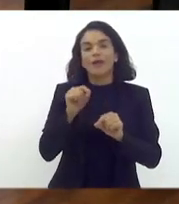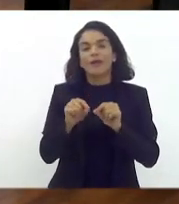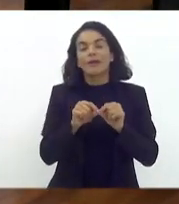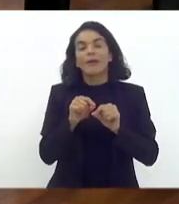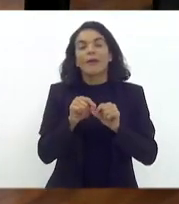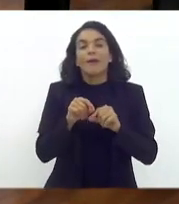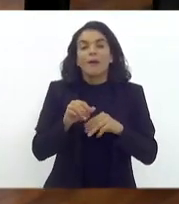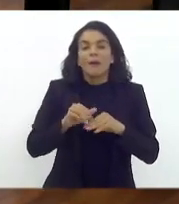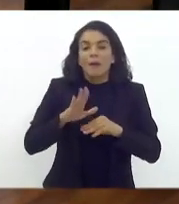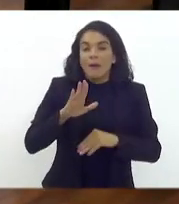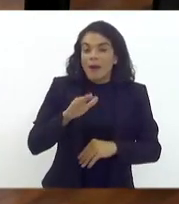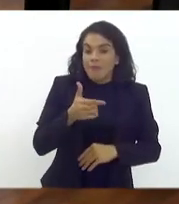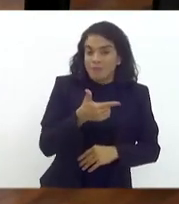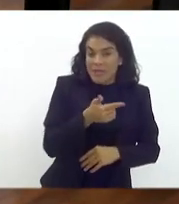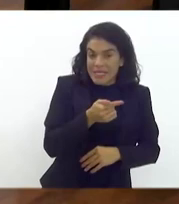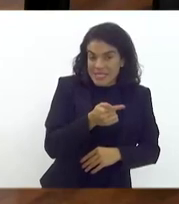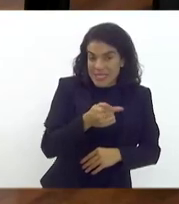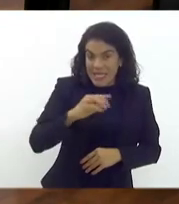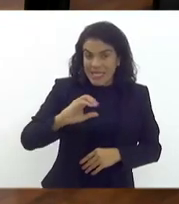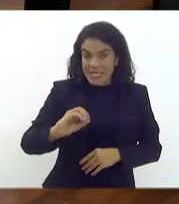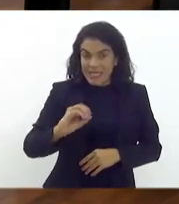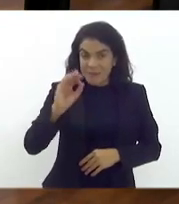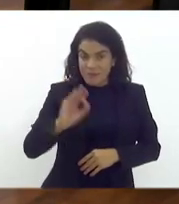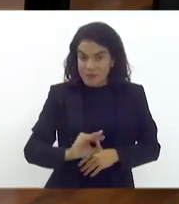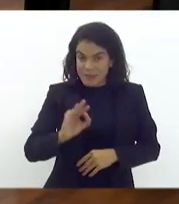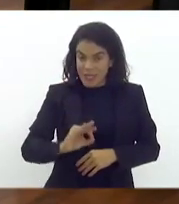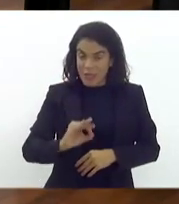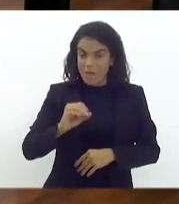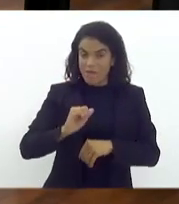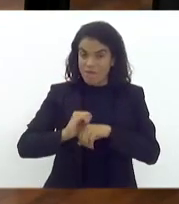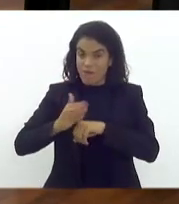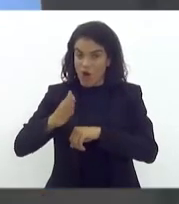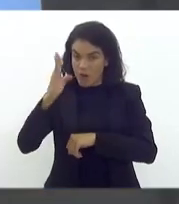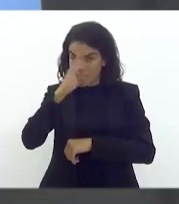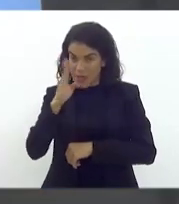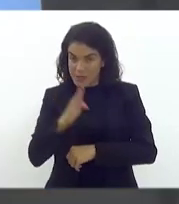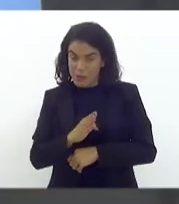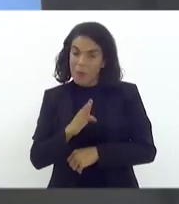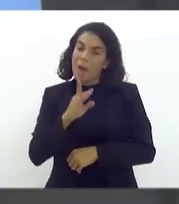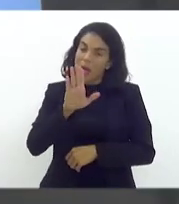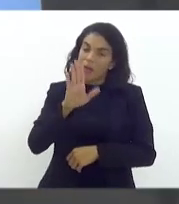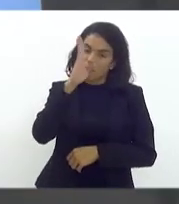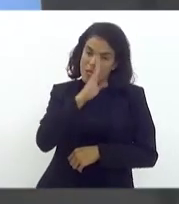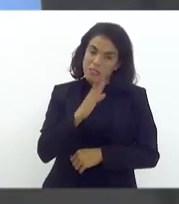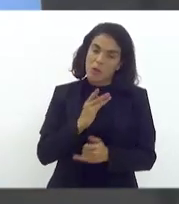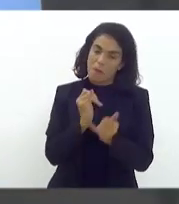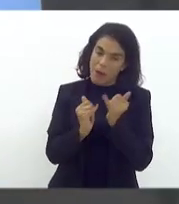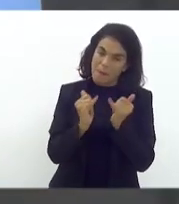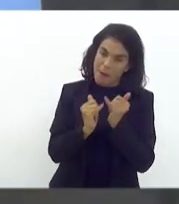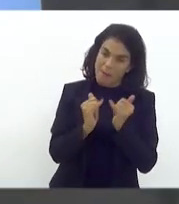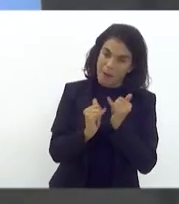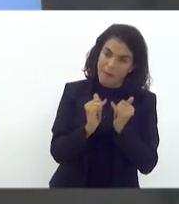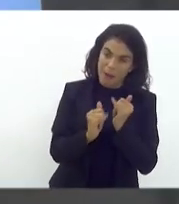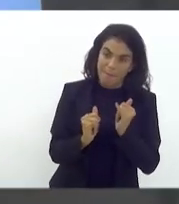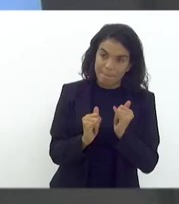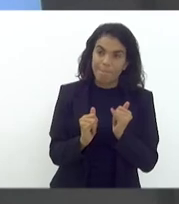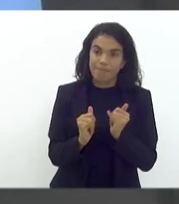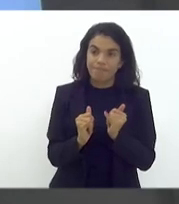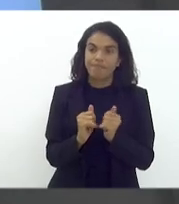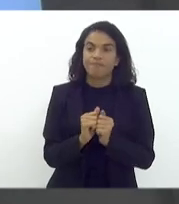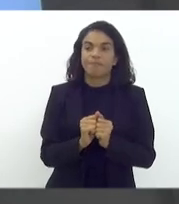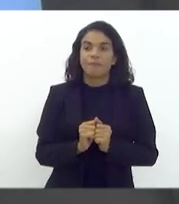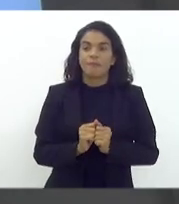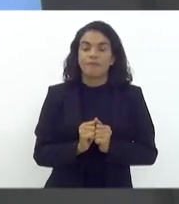comuns 70% são Dados fora do Brasil no Brasil nós temos estatísticas semelhantes um dos